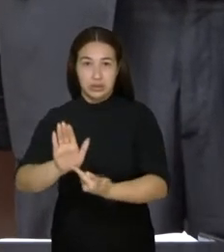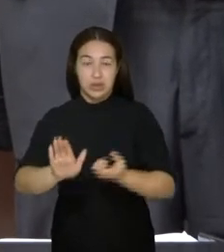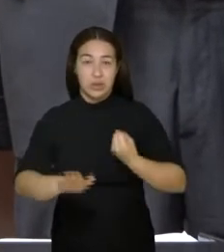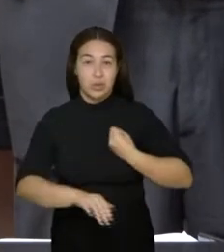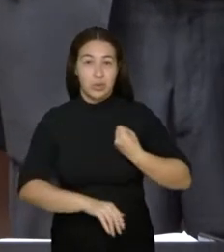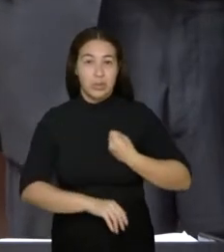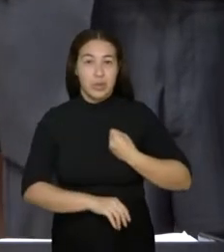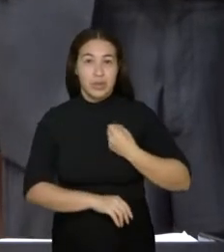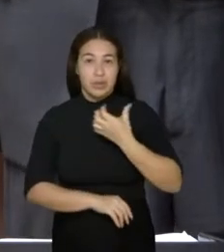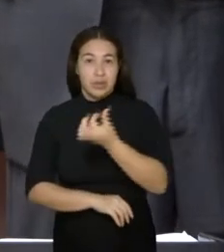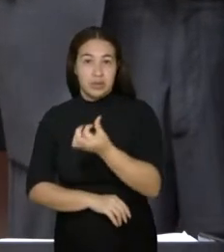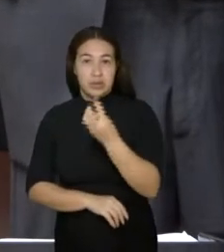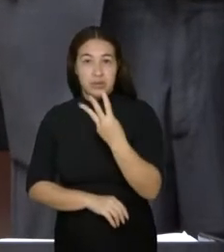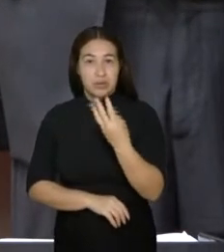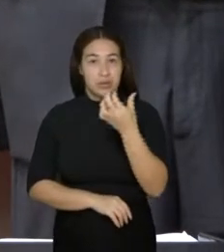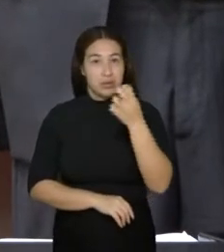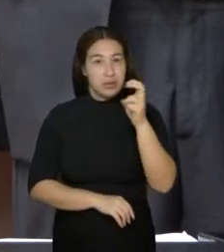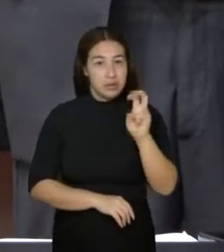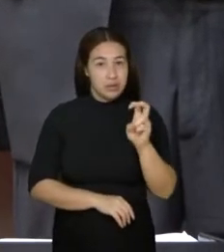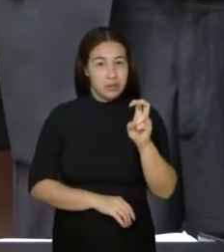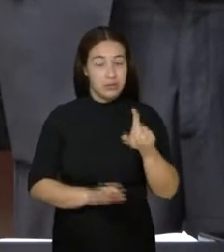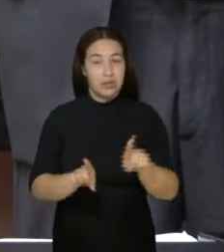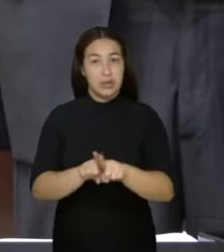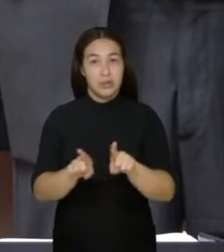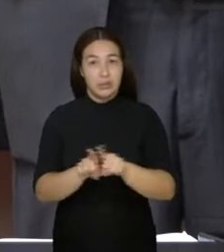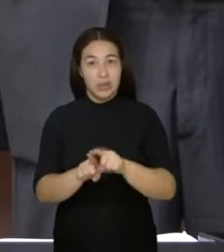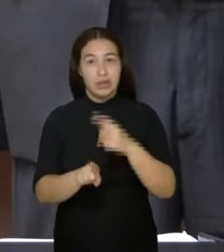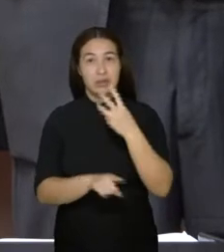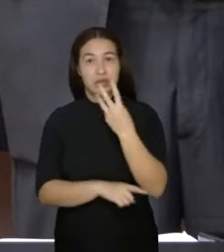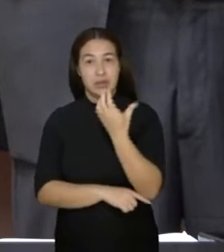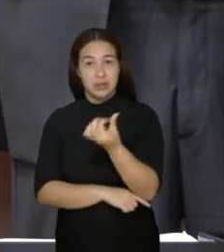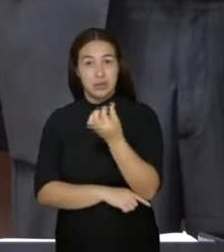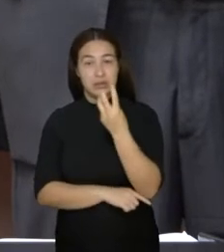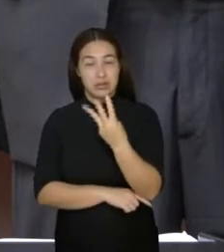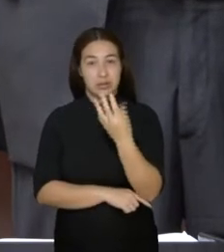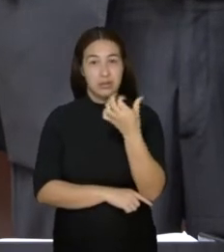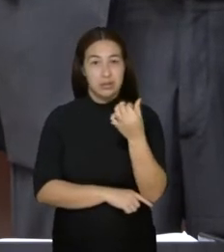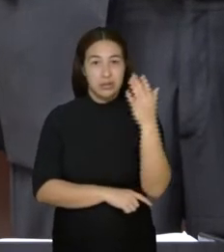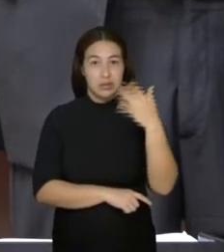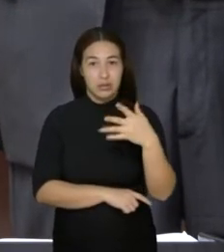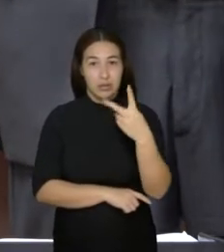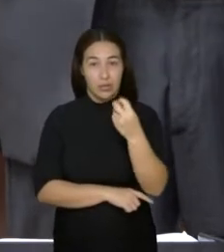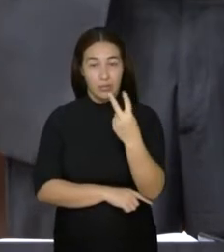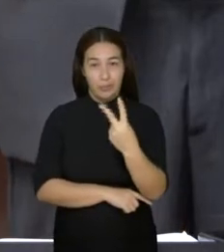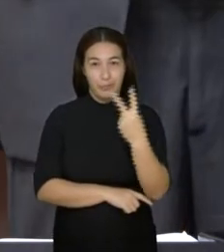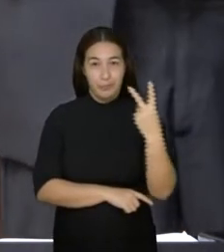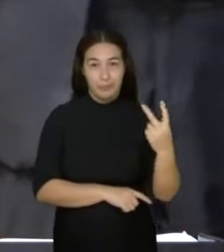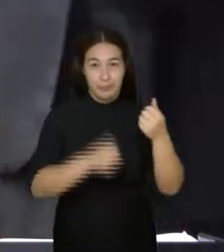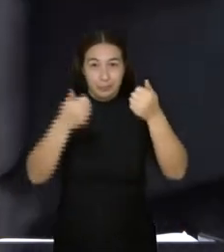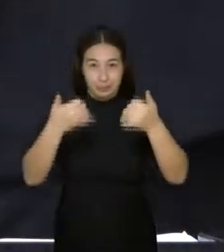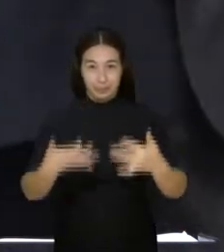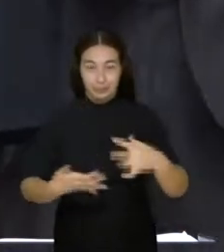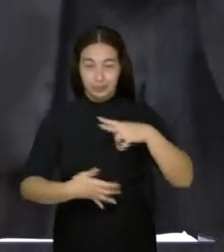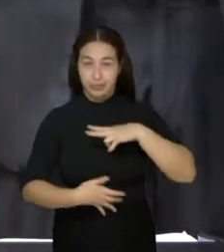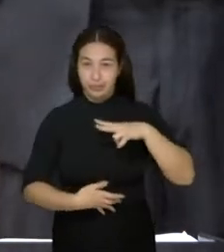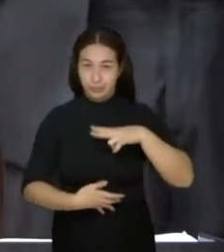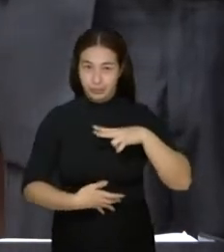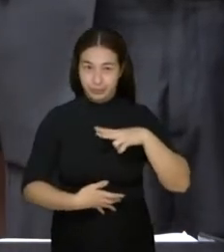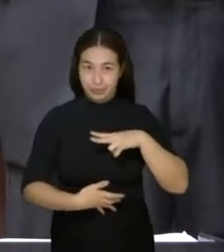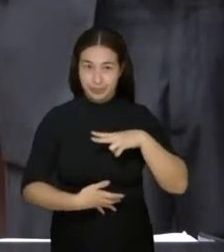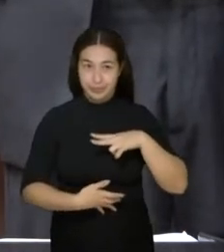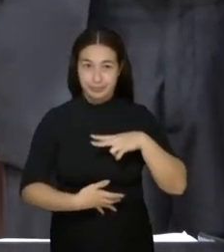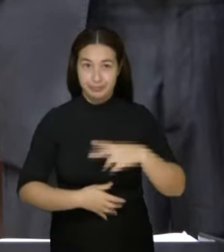635 e 636/202 em explicações pessoais